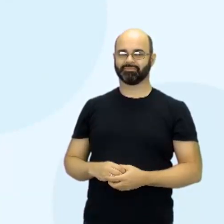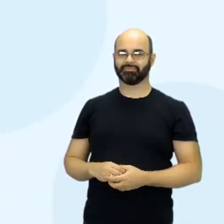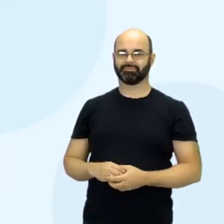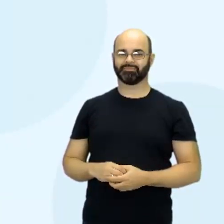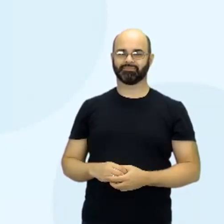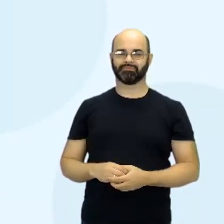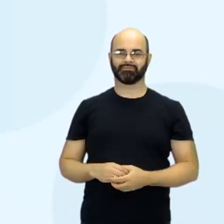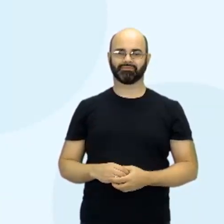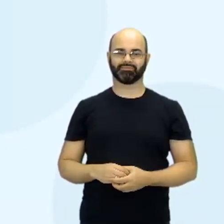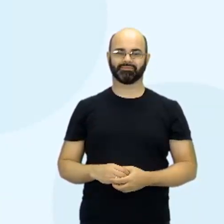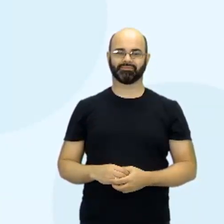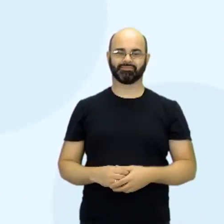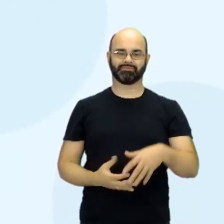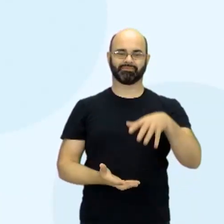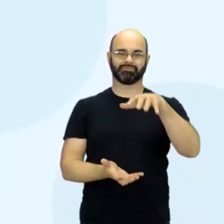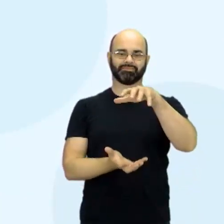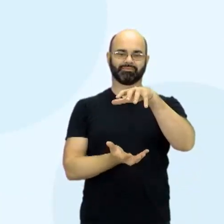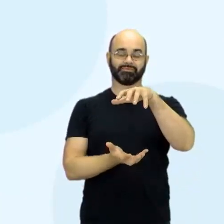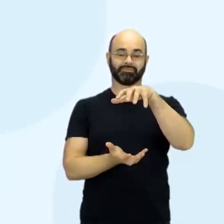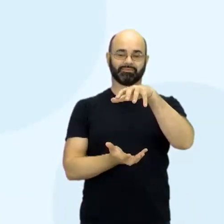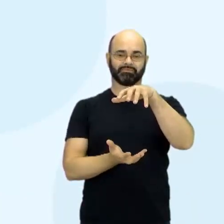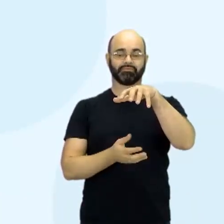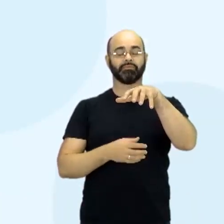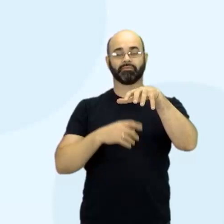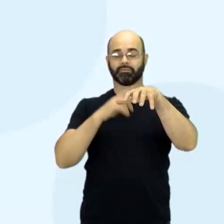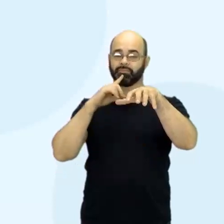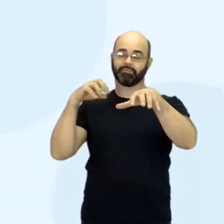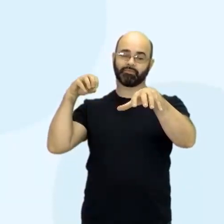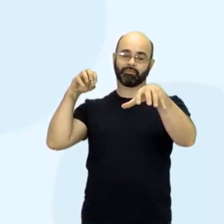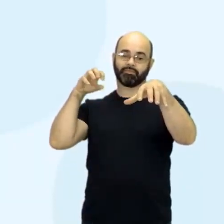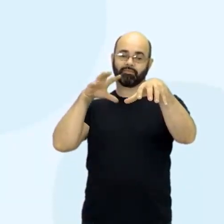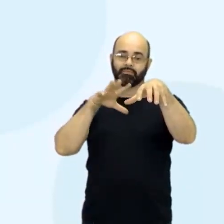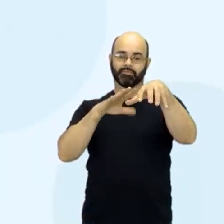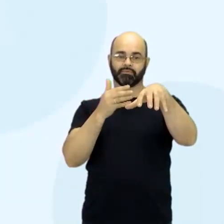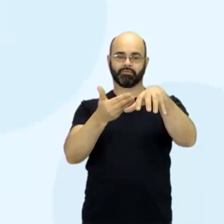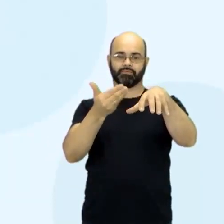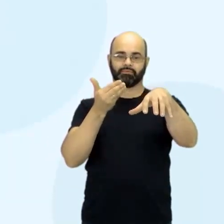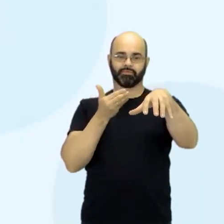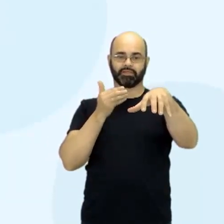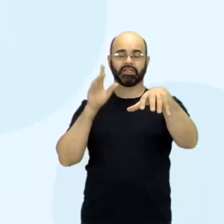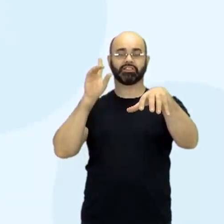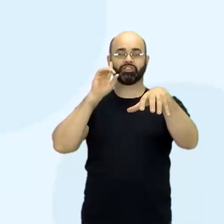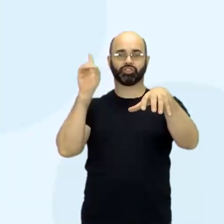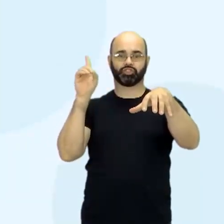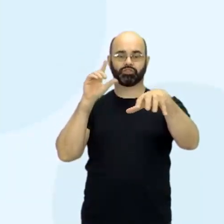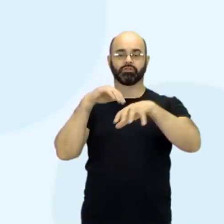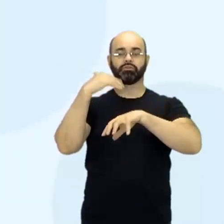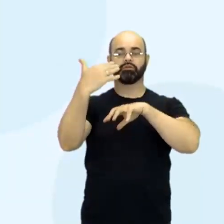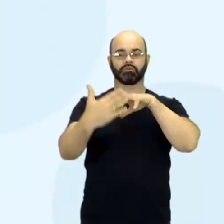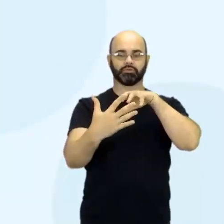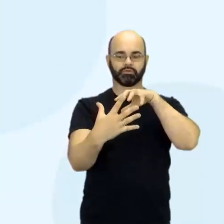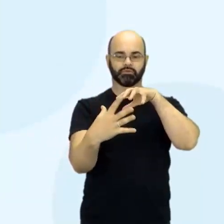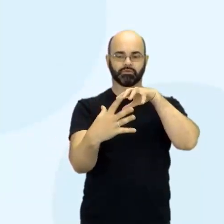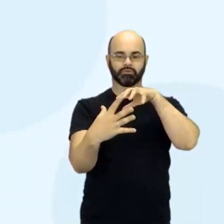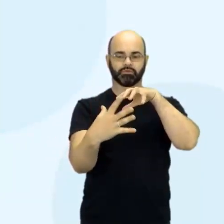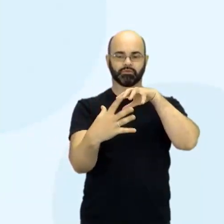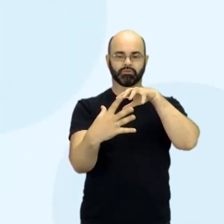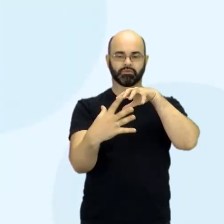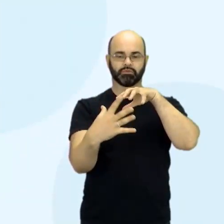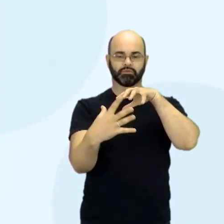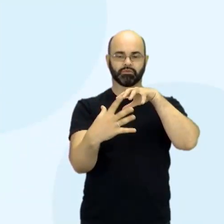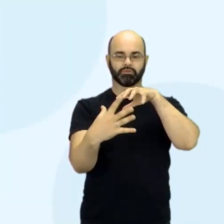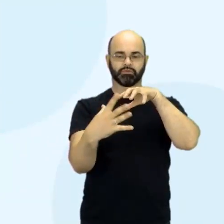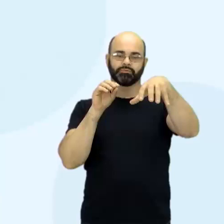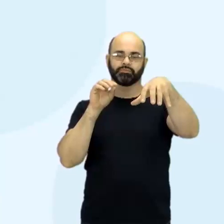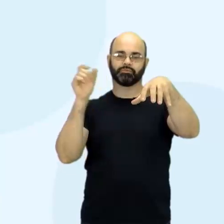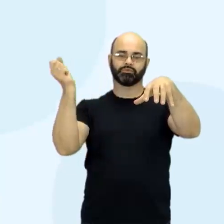aparecer né o o impacto de noite então a gente parte do pressuposto que eu tô vendo e eu sou o sol iluminando uma face